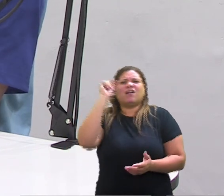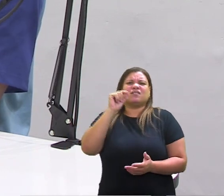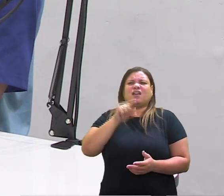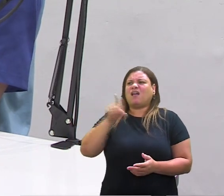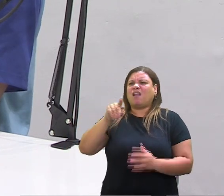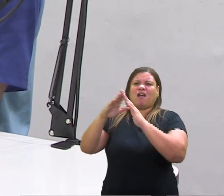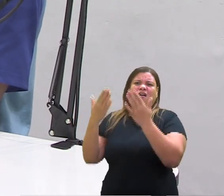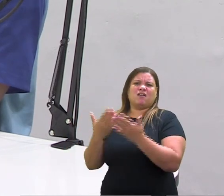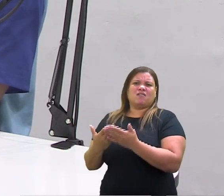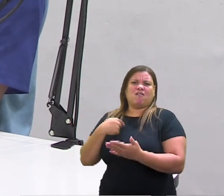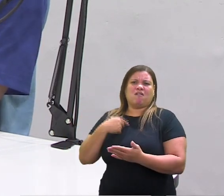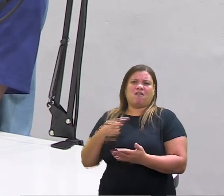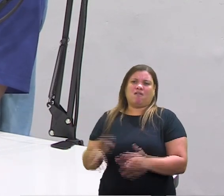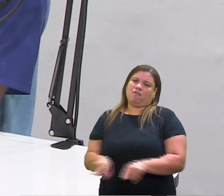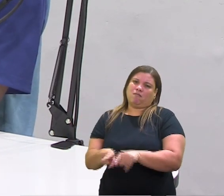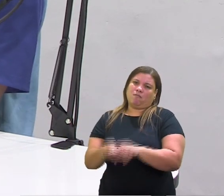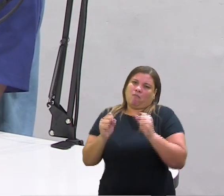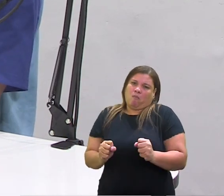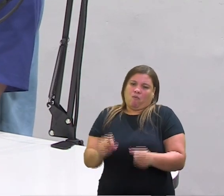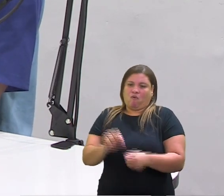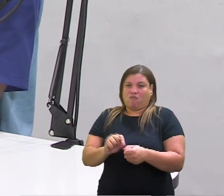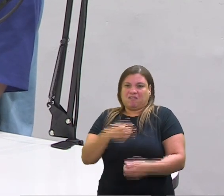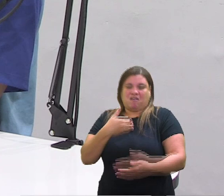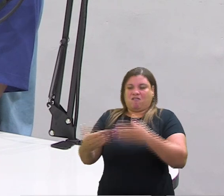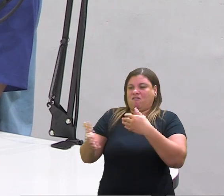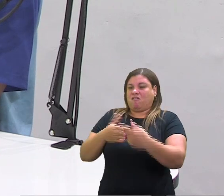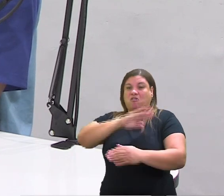percebe, normalmente do quinto ano para baixo,